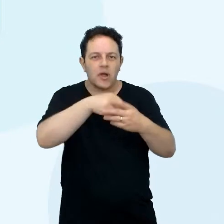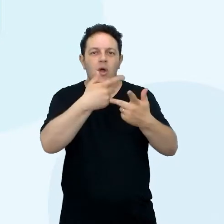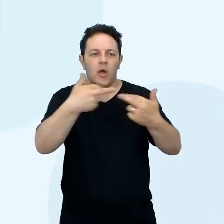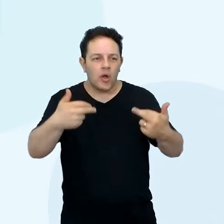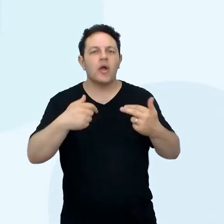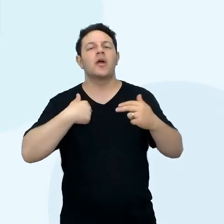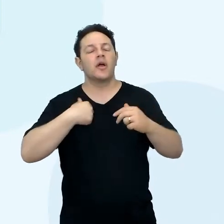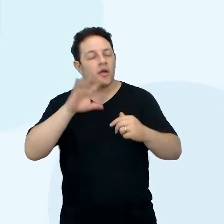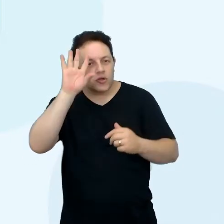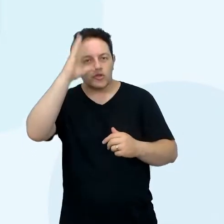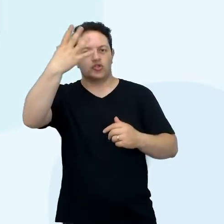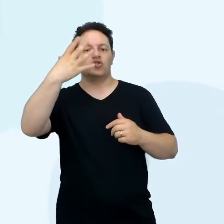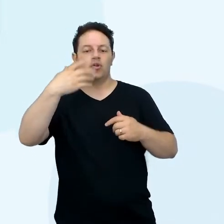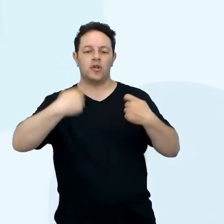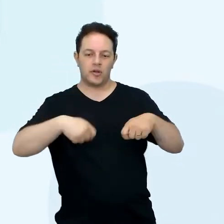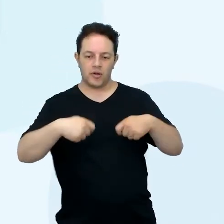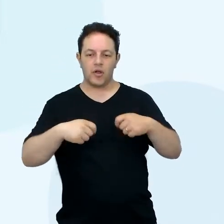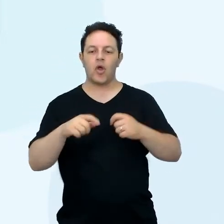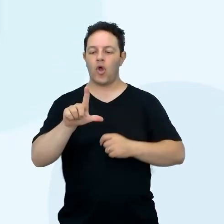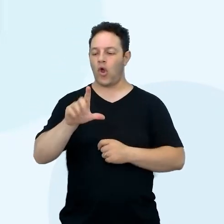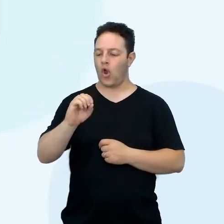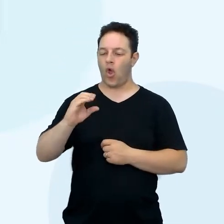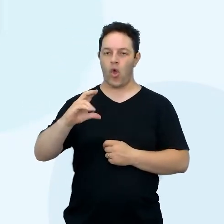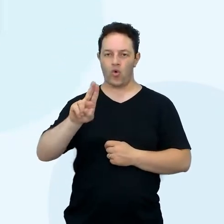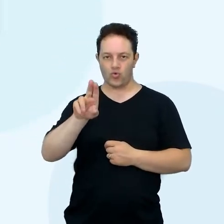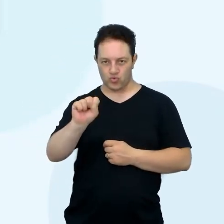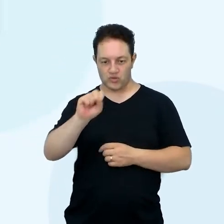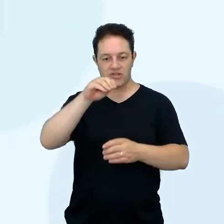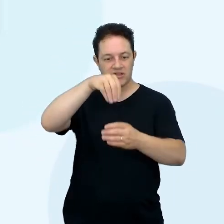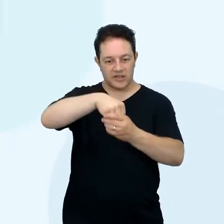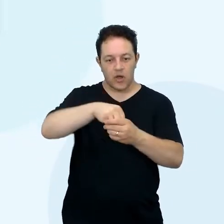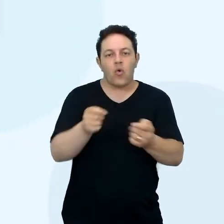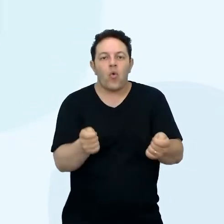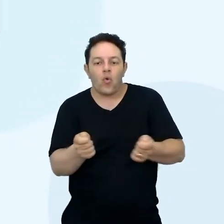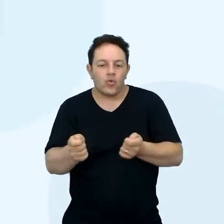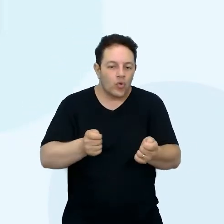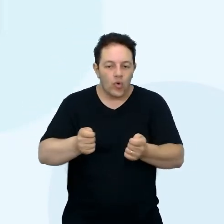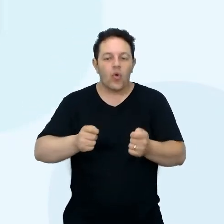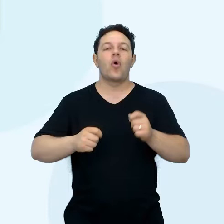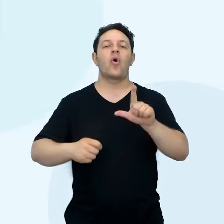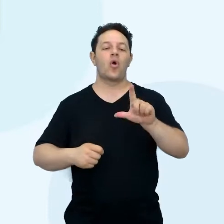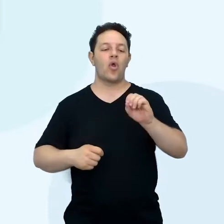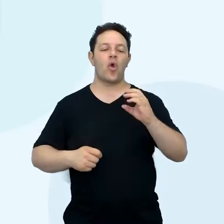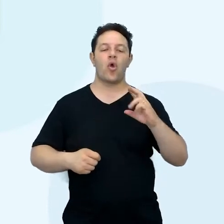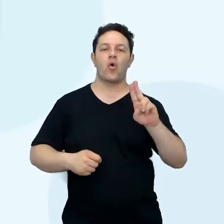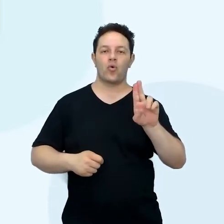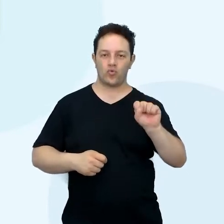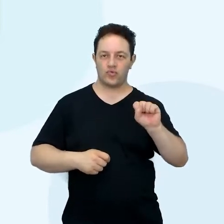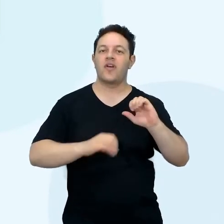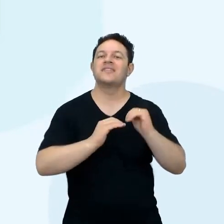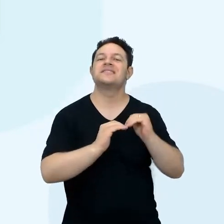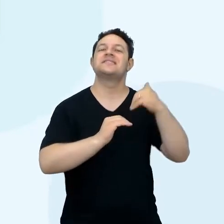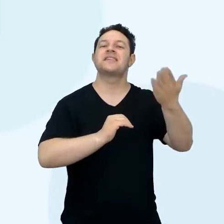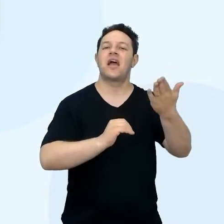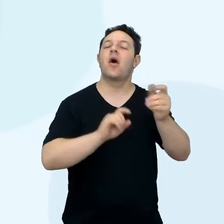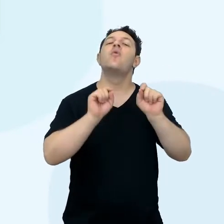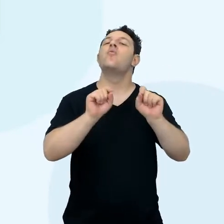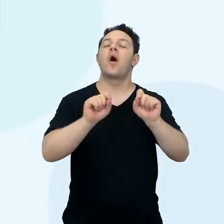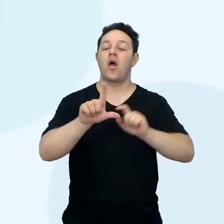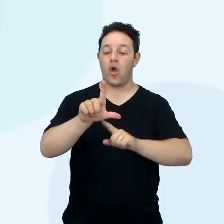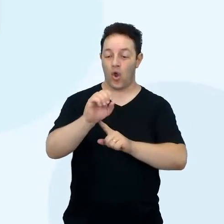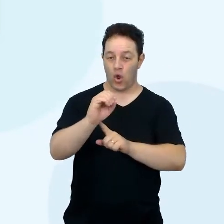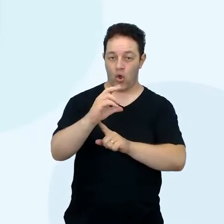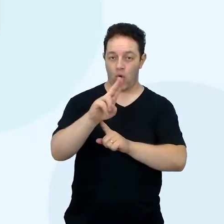que é o locus de controle. A gente tem o locus interno e temos o locus externo. Locus externo é quando